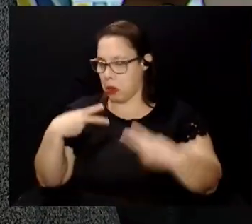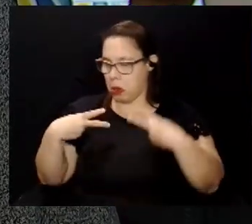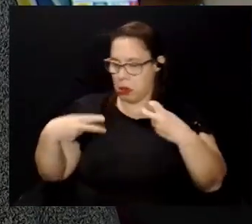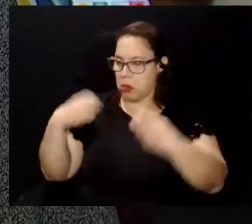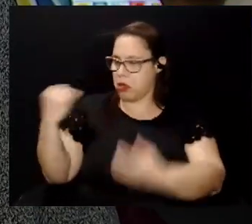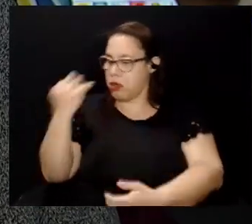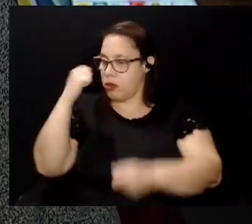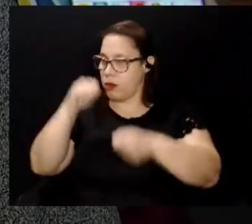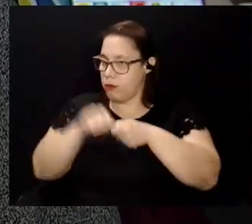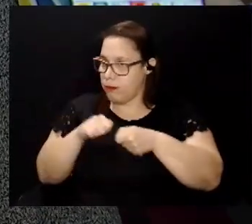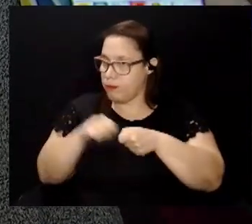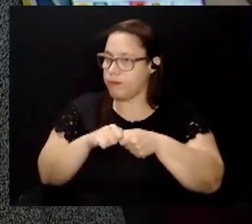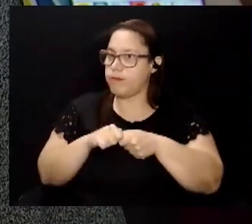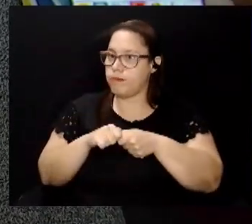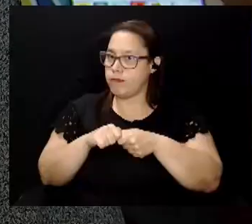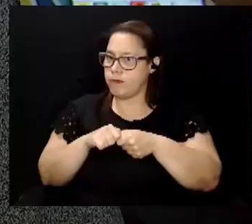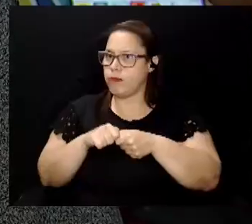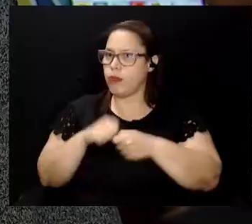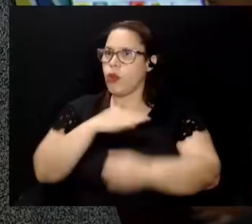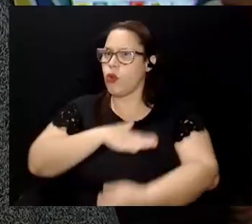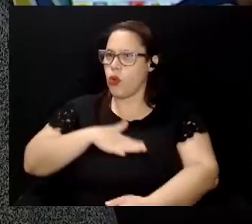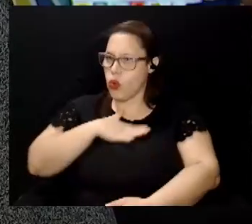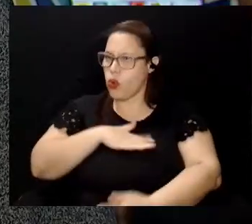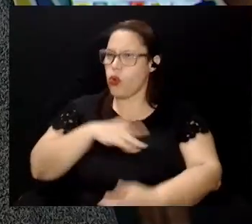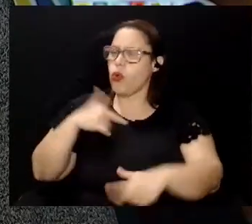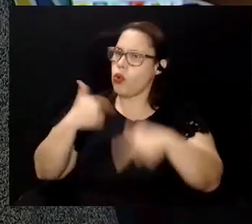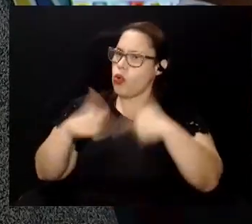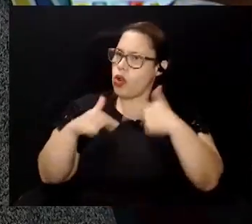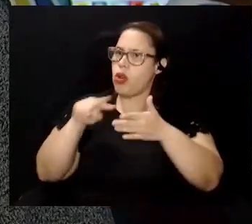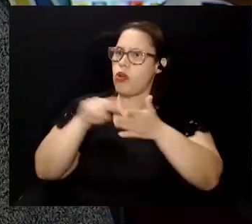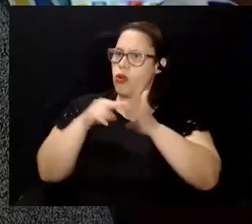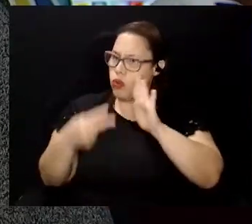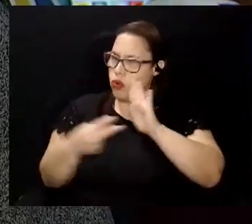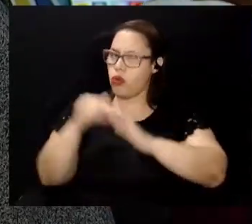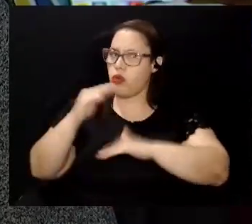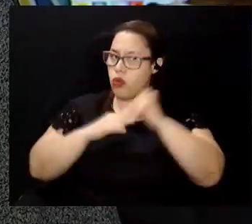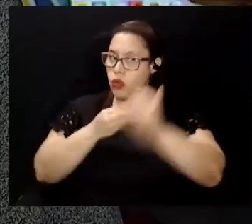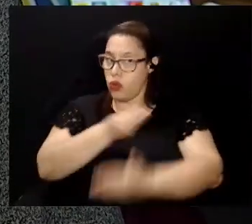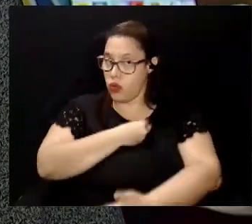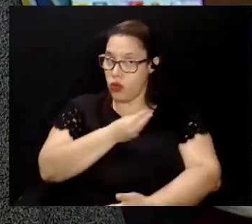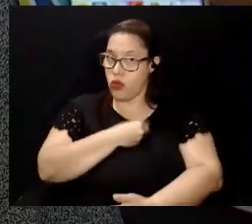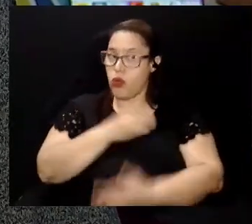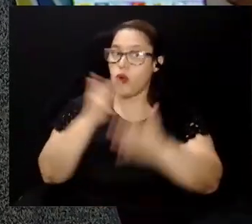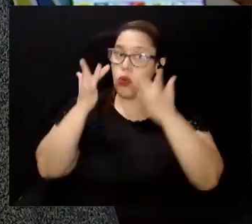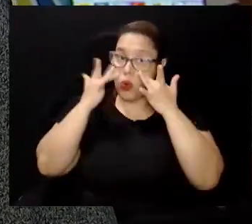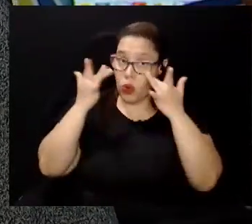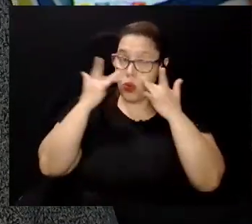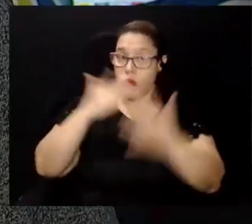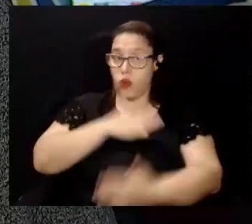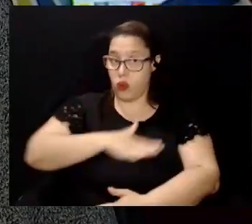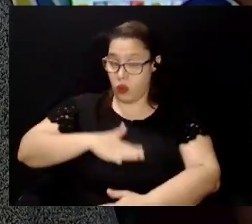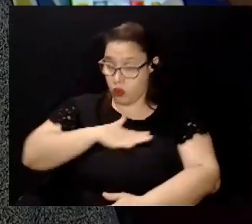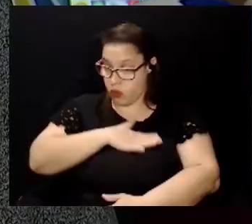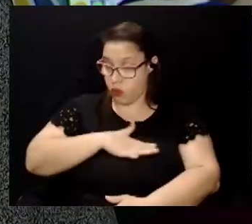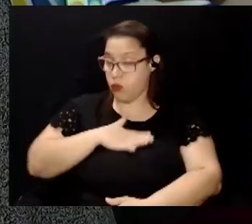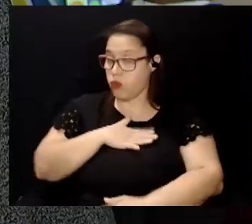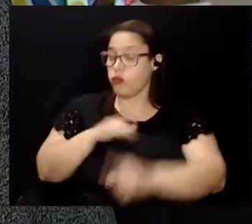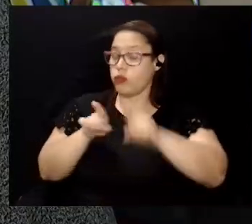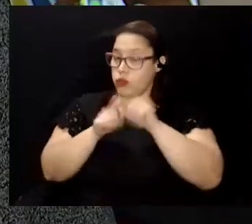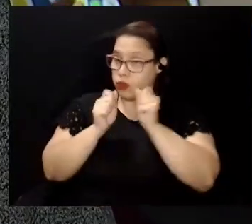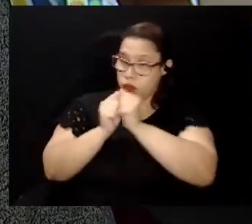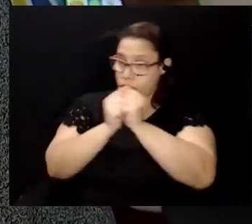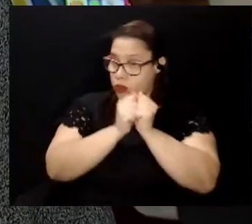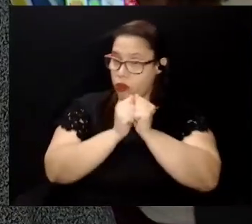fazer. Gosto bastante de trabalhar nessa área porque eu tenho uma vivência com teatro, então eu gosto de trabalhar também junto à questão